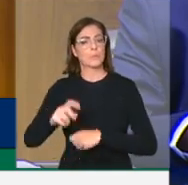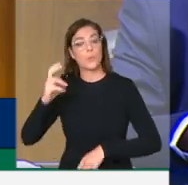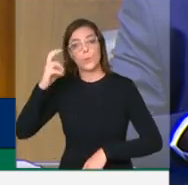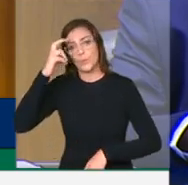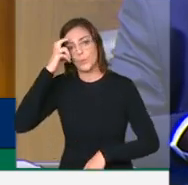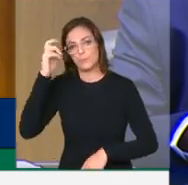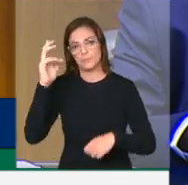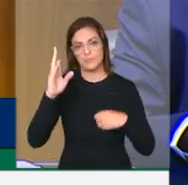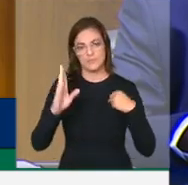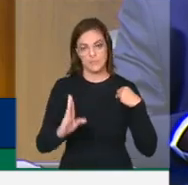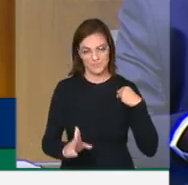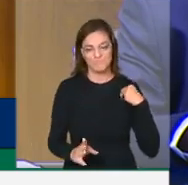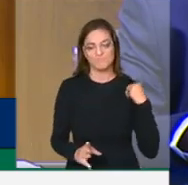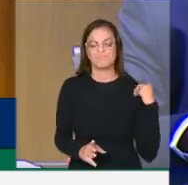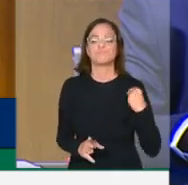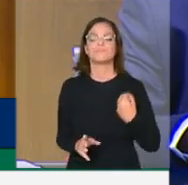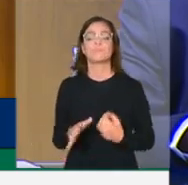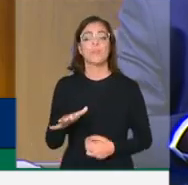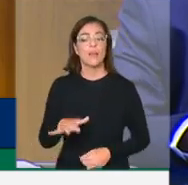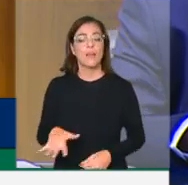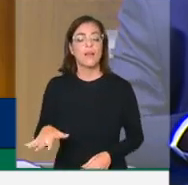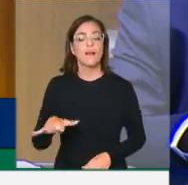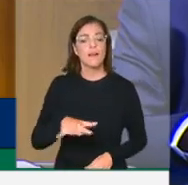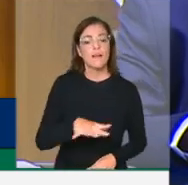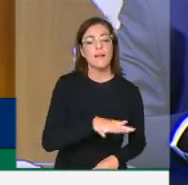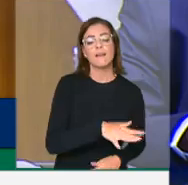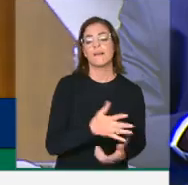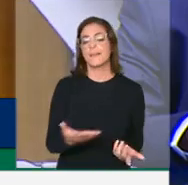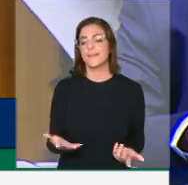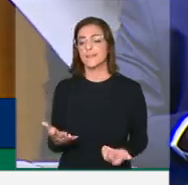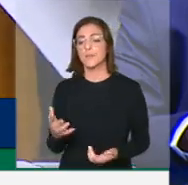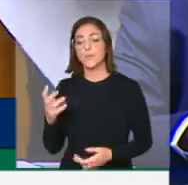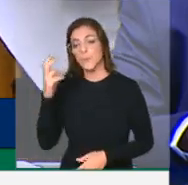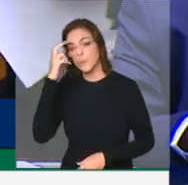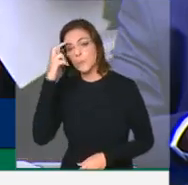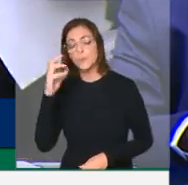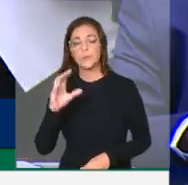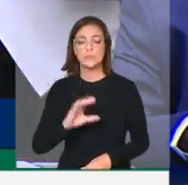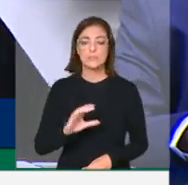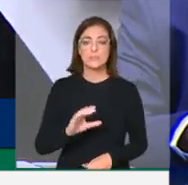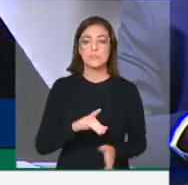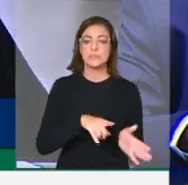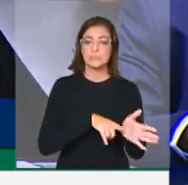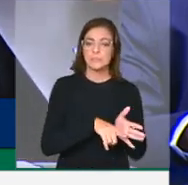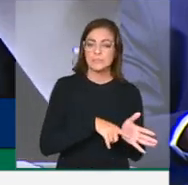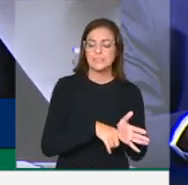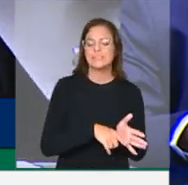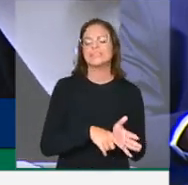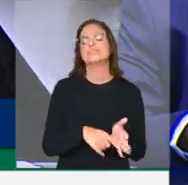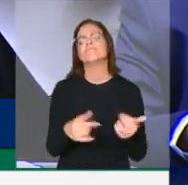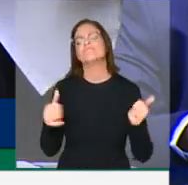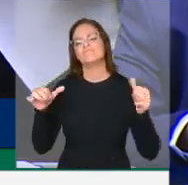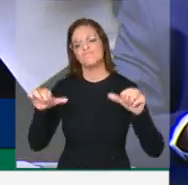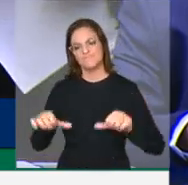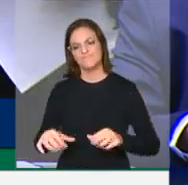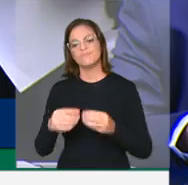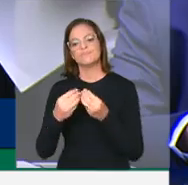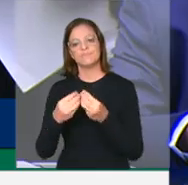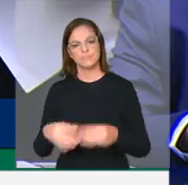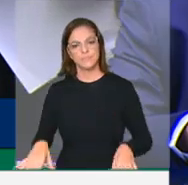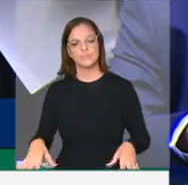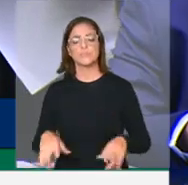país. Específicas áreas de conhecimento, como a cultura, a ciência, a pesquisa, sofreram um ataque sem trégua e